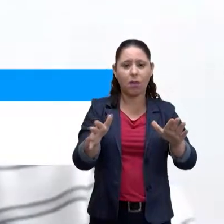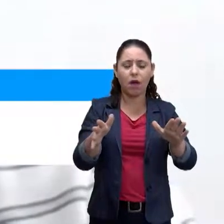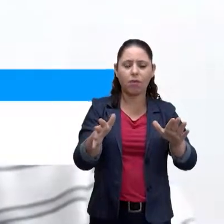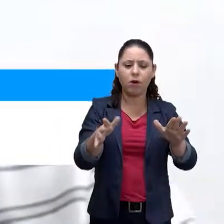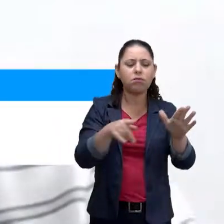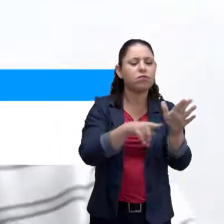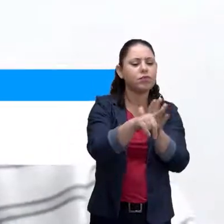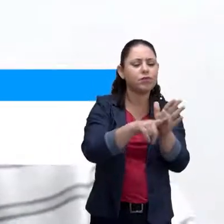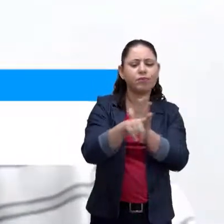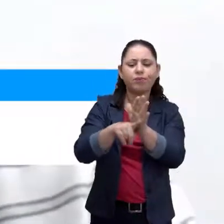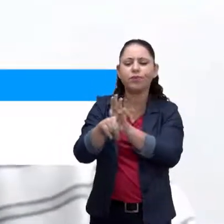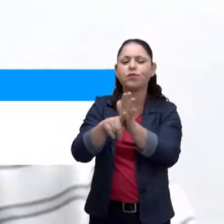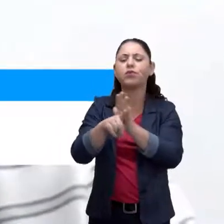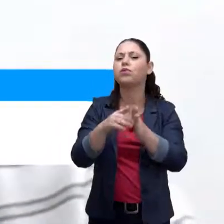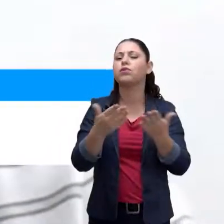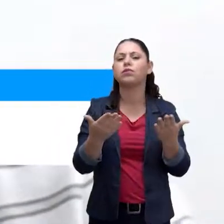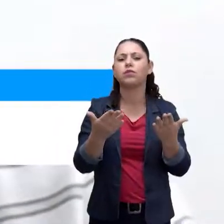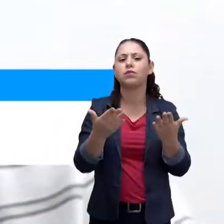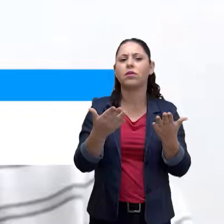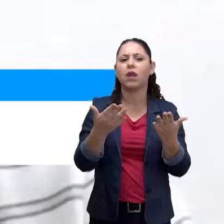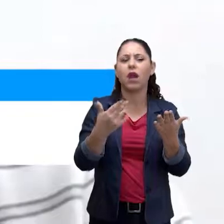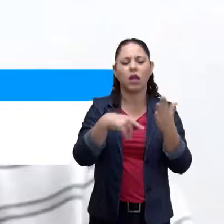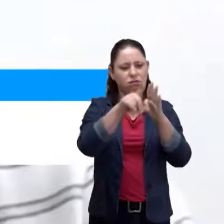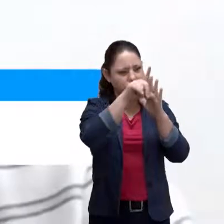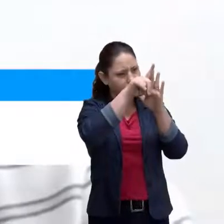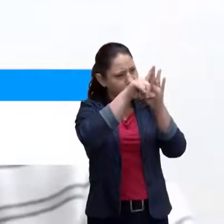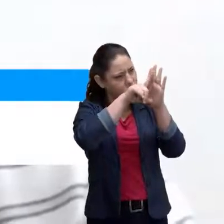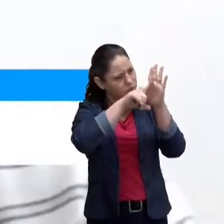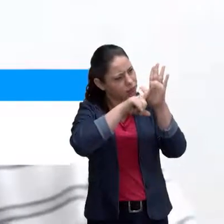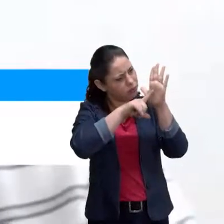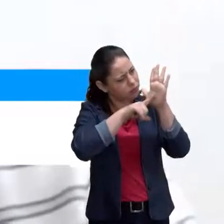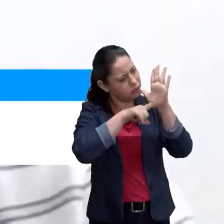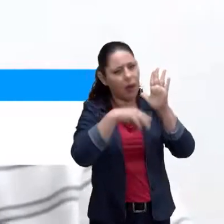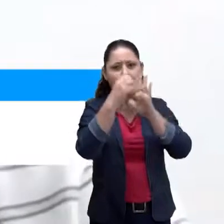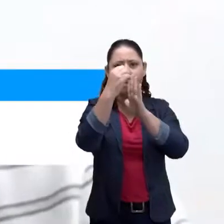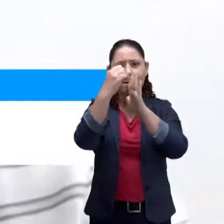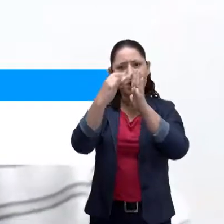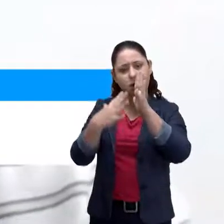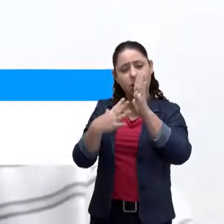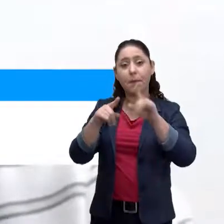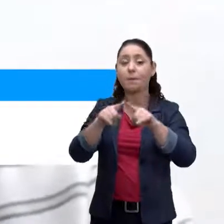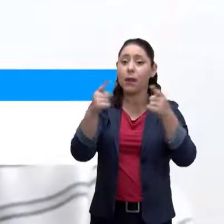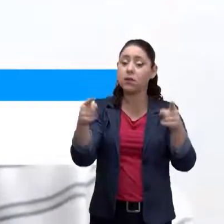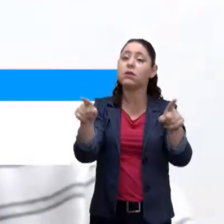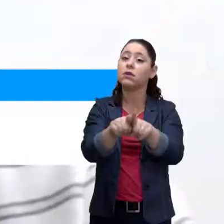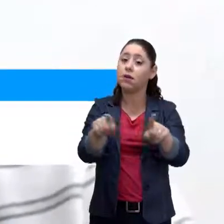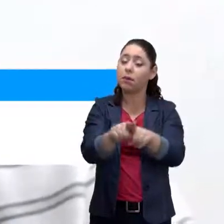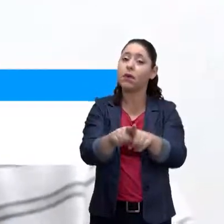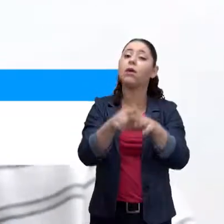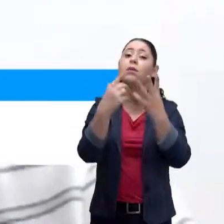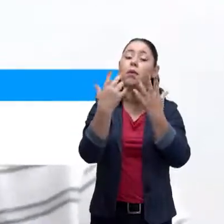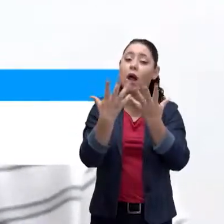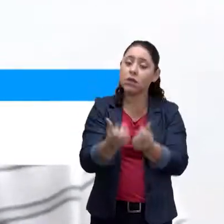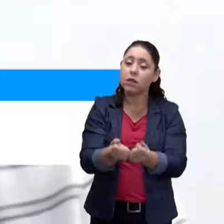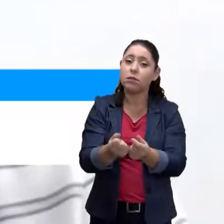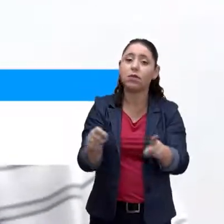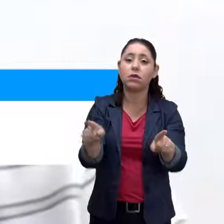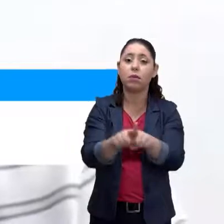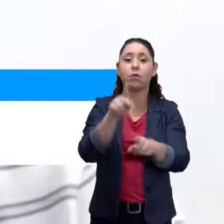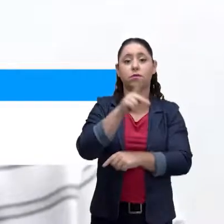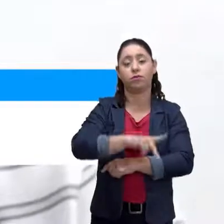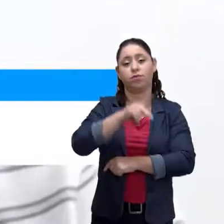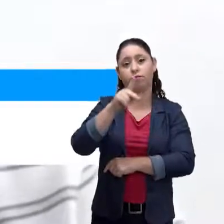uma verificação desta listagem que foi publicada, mas também possa